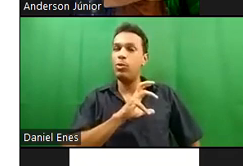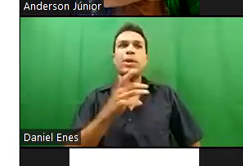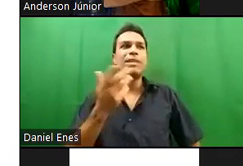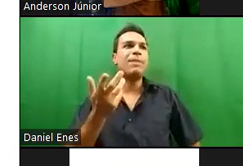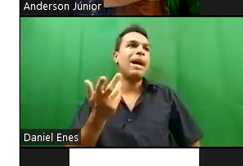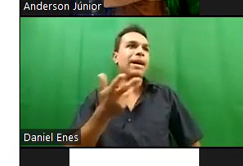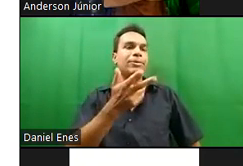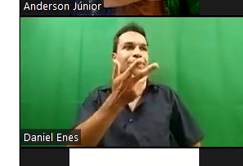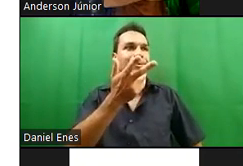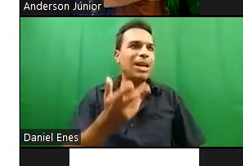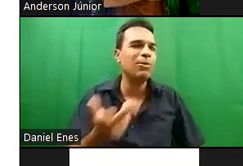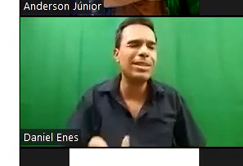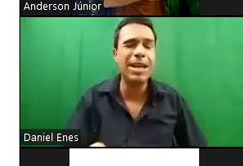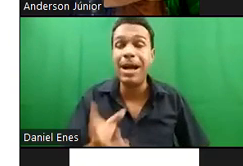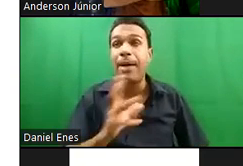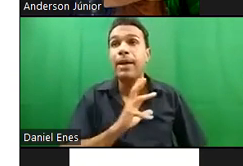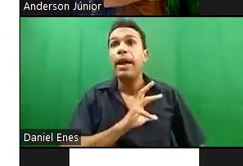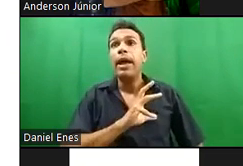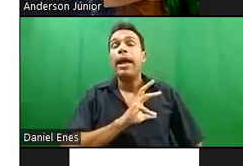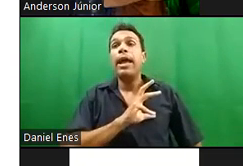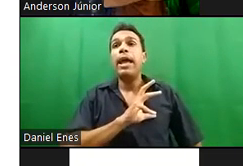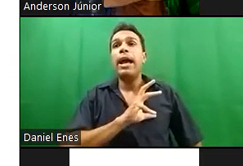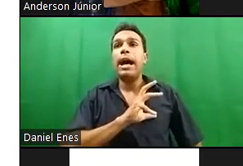amor, no caso, amar, eu coloquei amor, mas é amar.